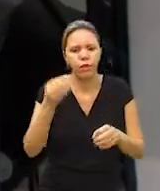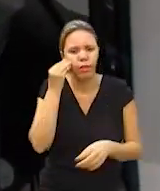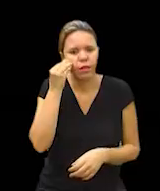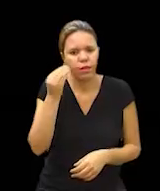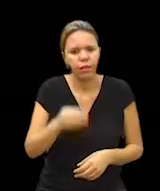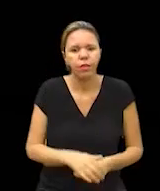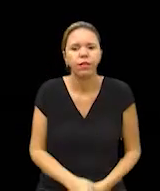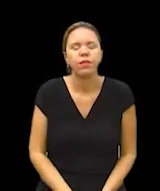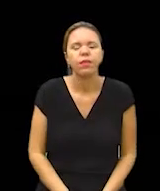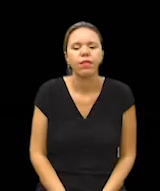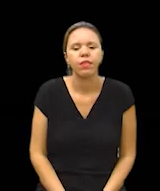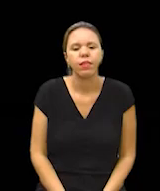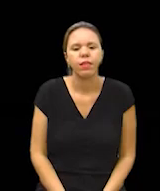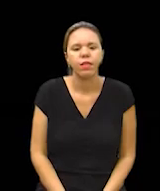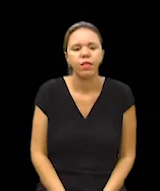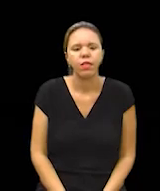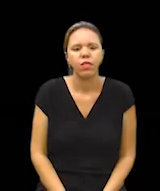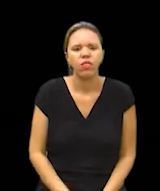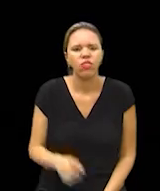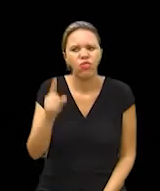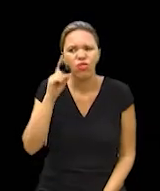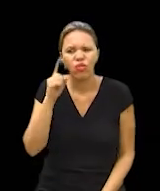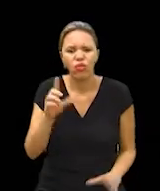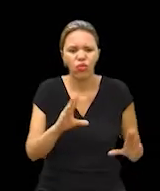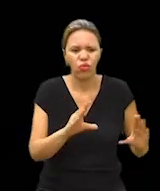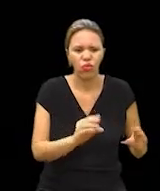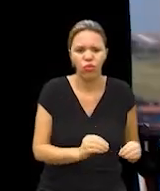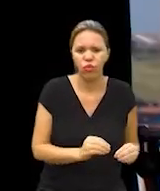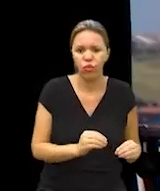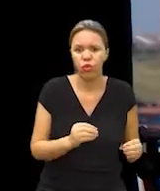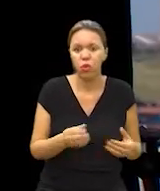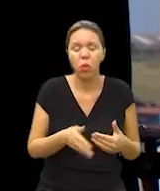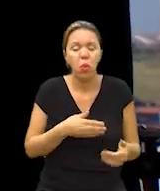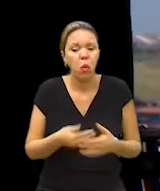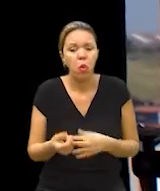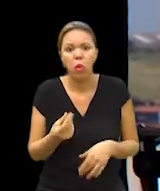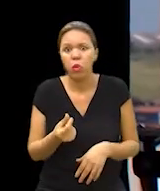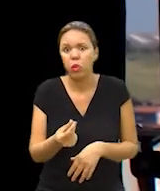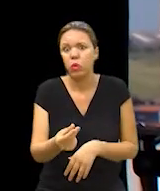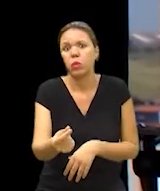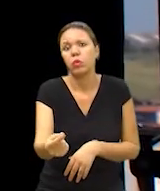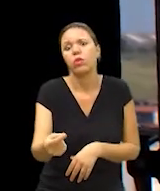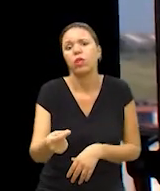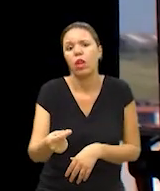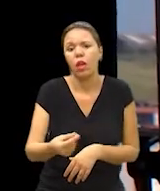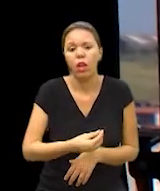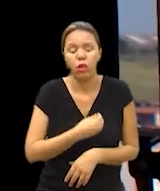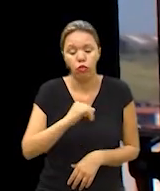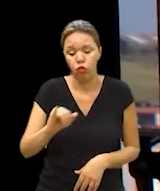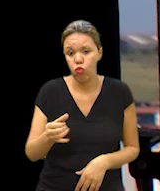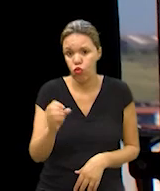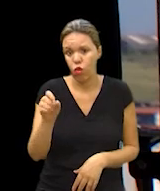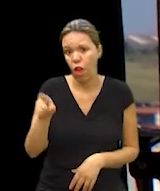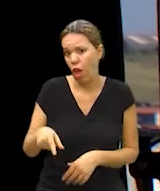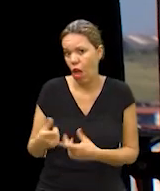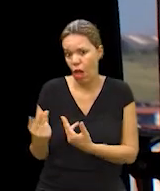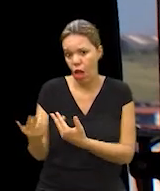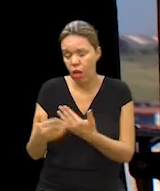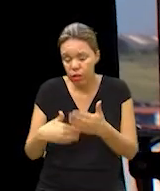teste. Nem de dia, nem de noite. Por muito tempo, a rotina do João Carlos foi